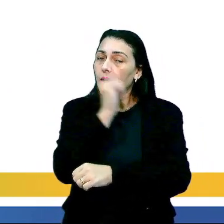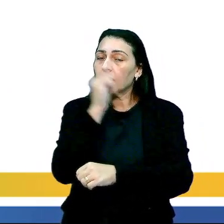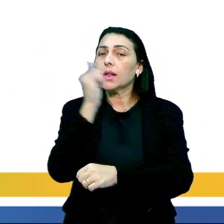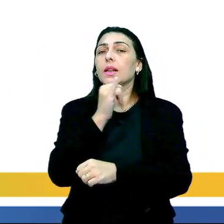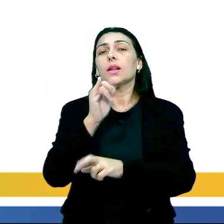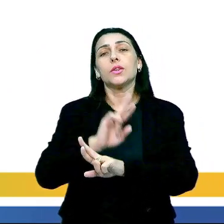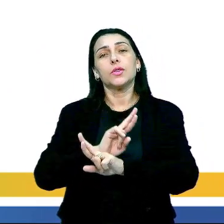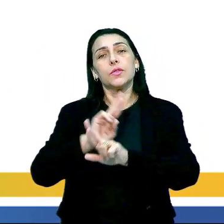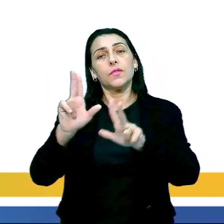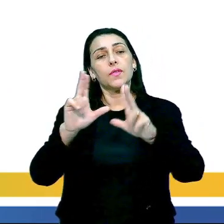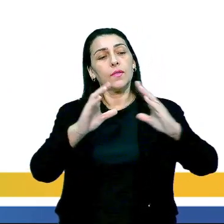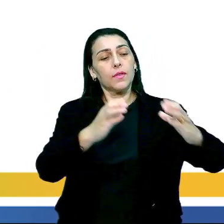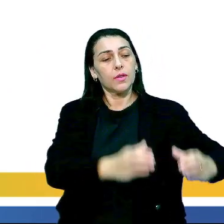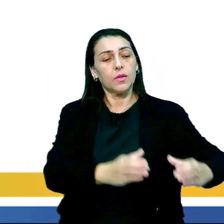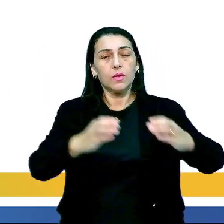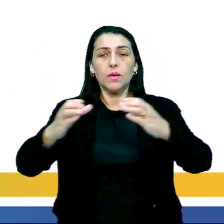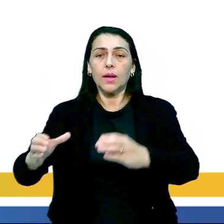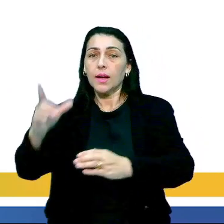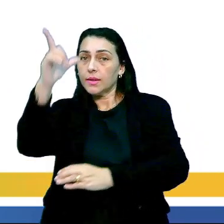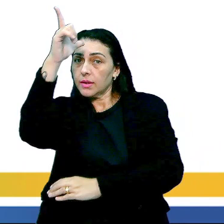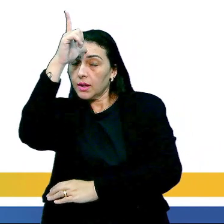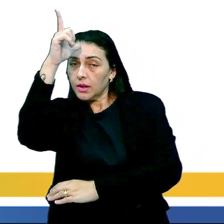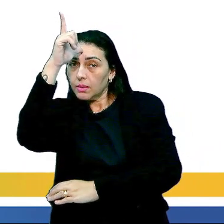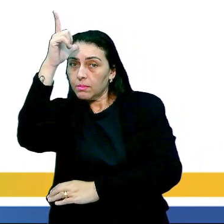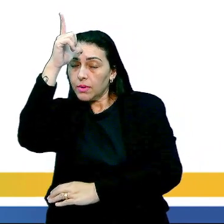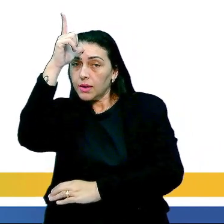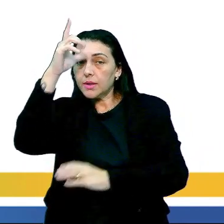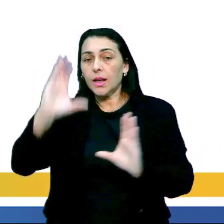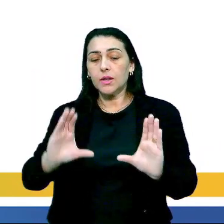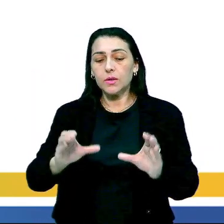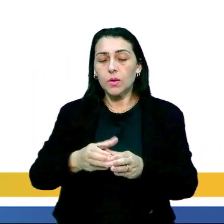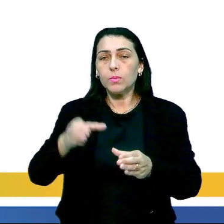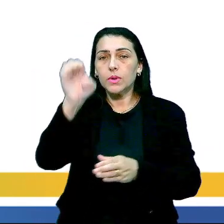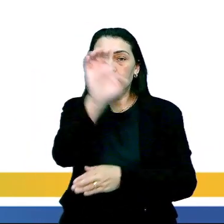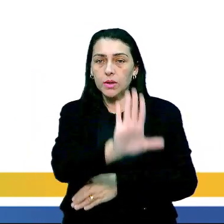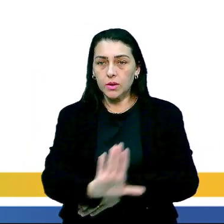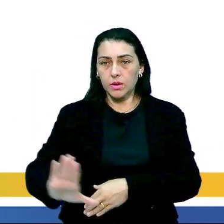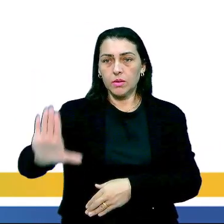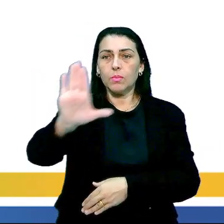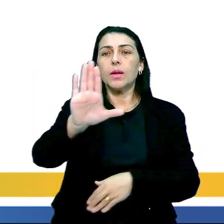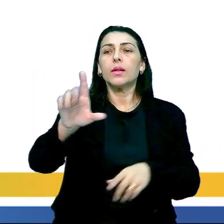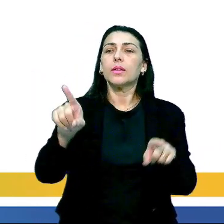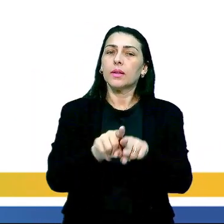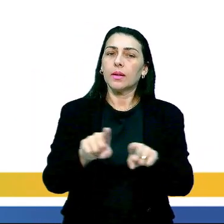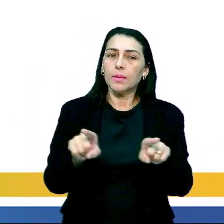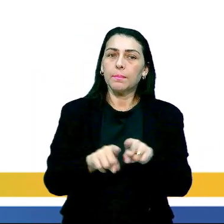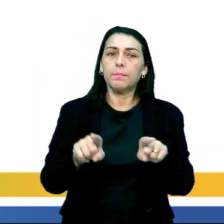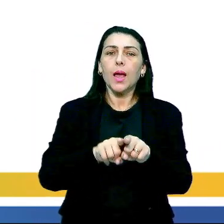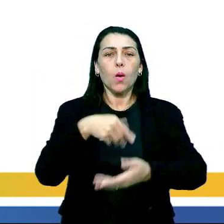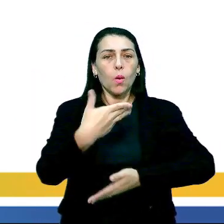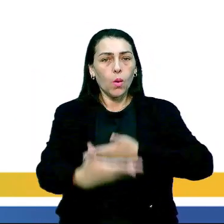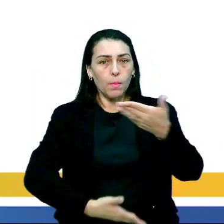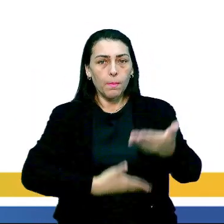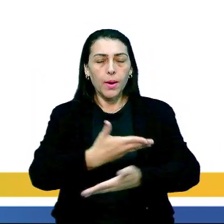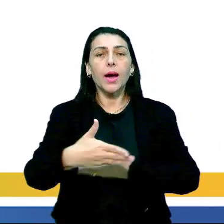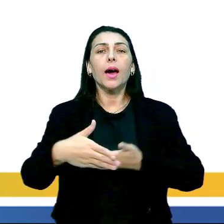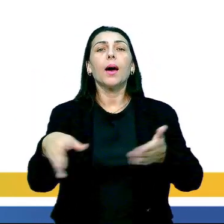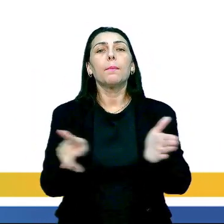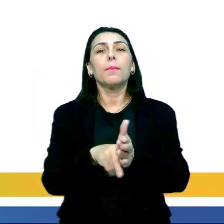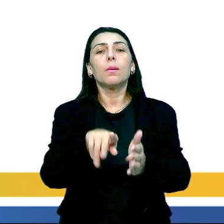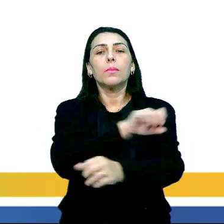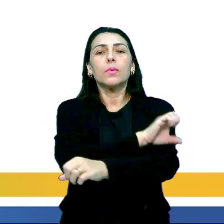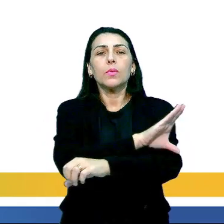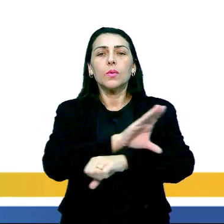distingue de vilarejos alemães. As comunidades europeias, por sua vez, compartilharão